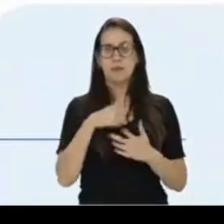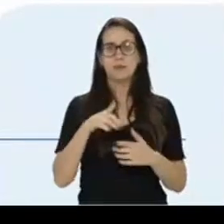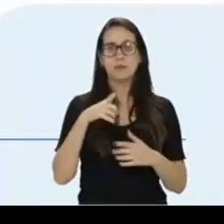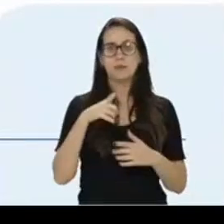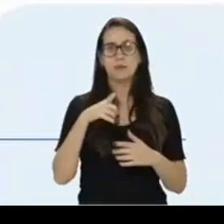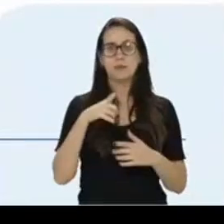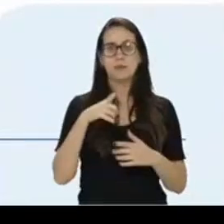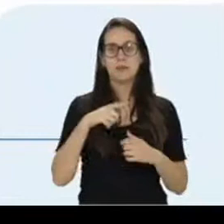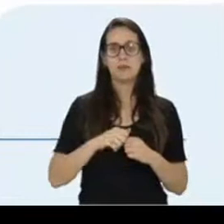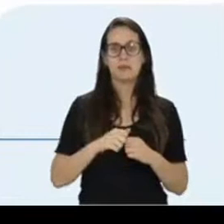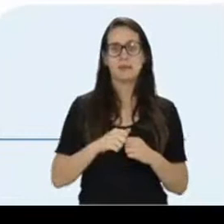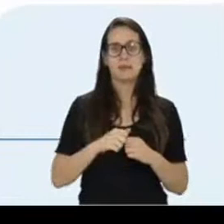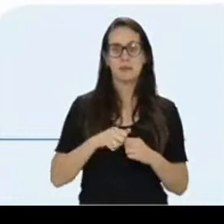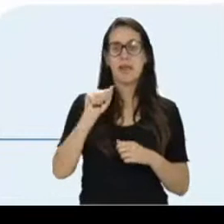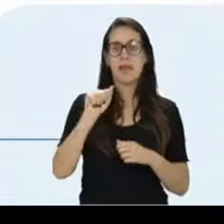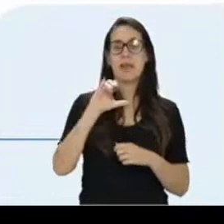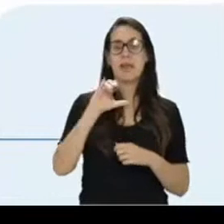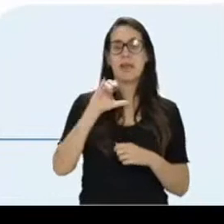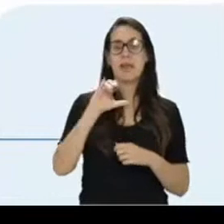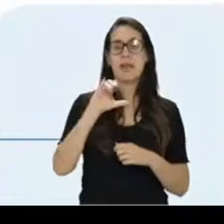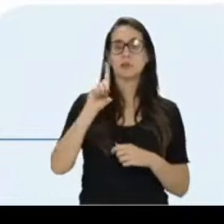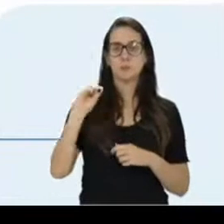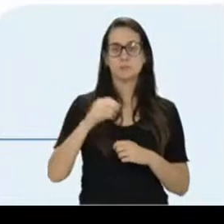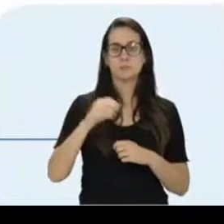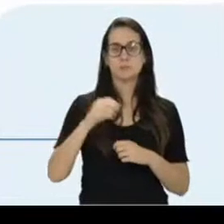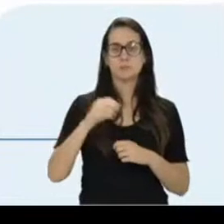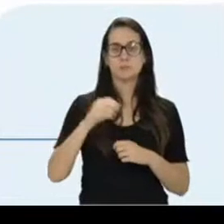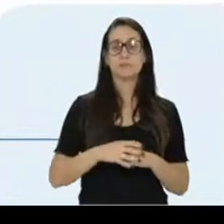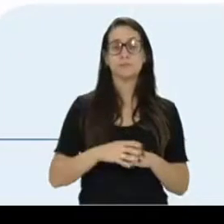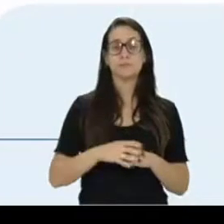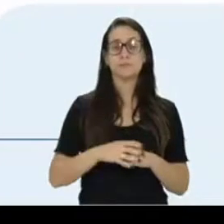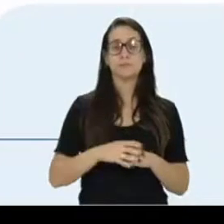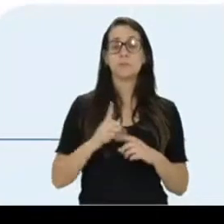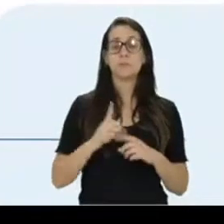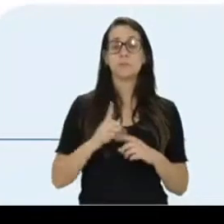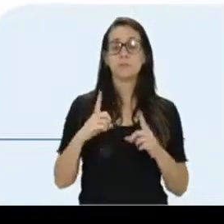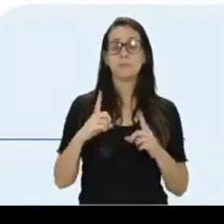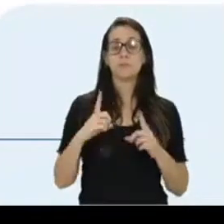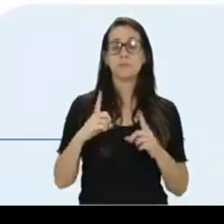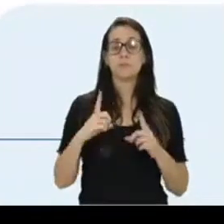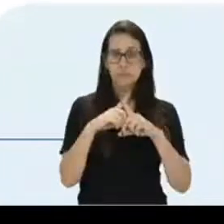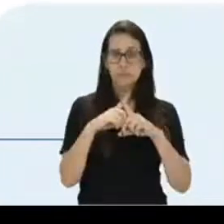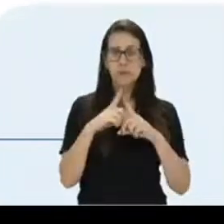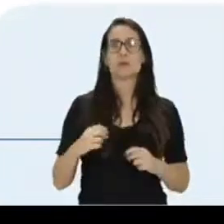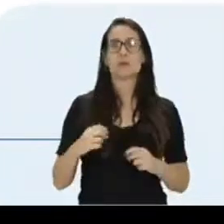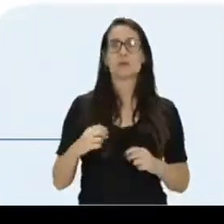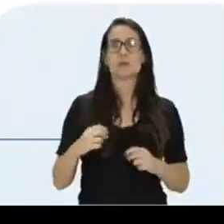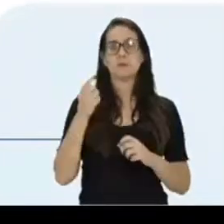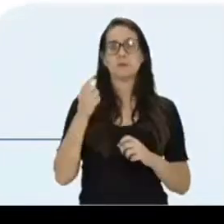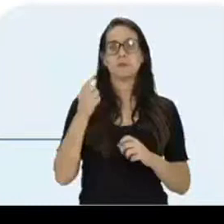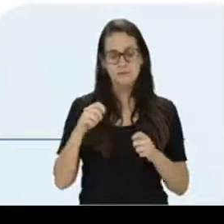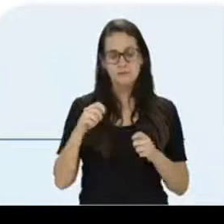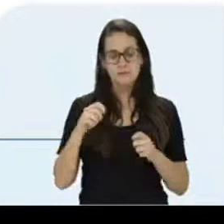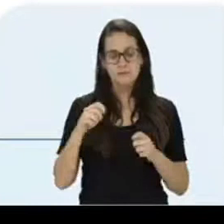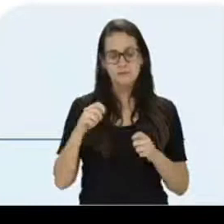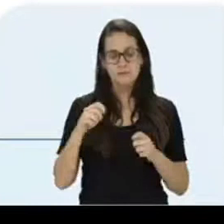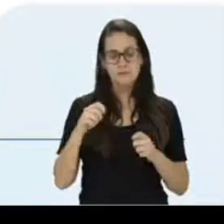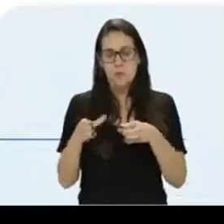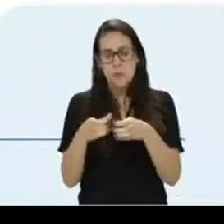o ácido sulfúrico. Então, nós temos bactérias que conseguem metabolizar esse composto e elas estão,